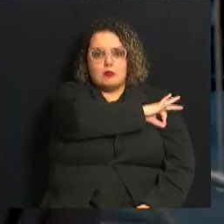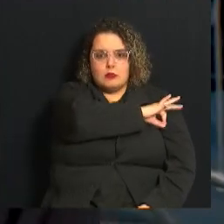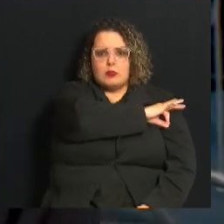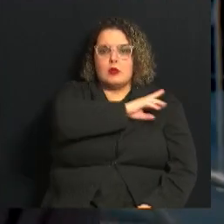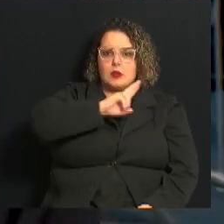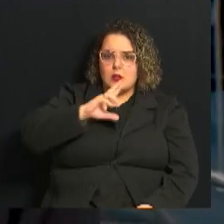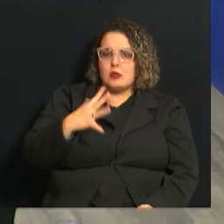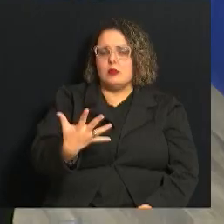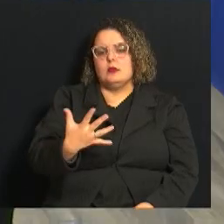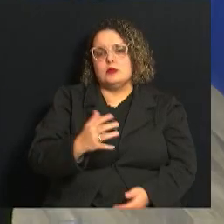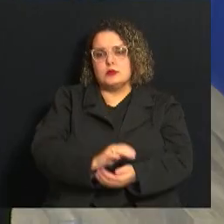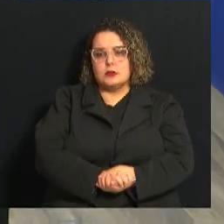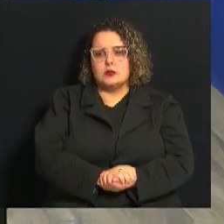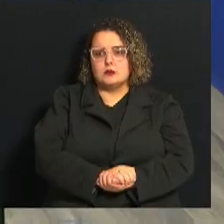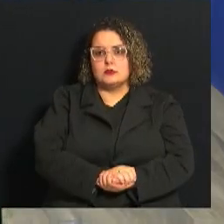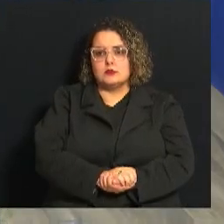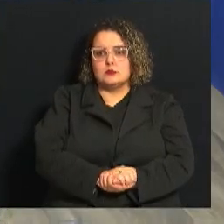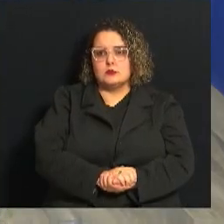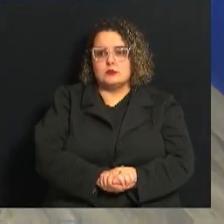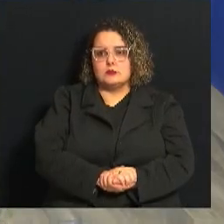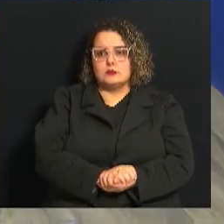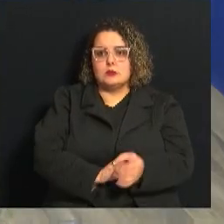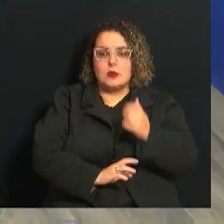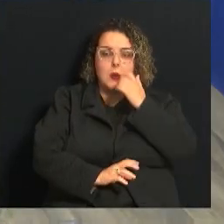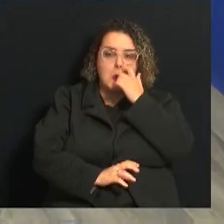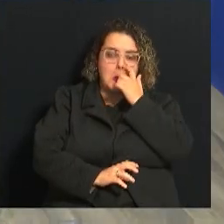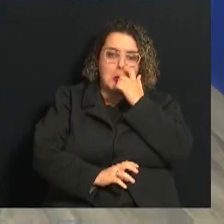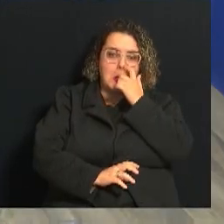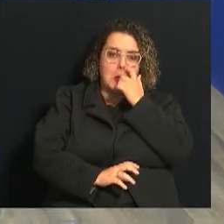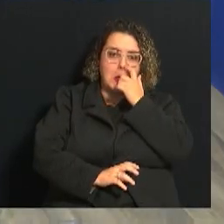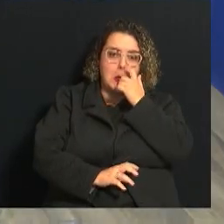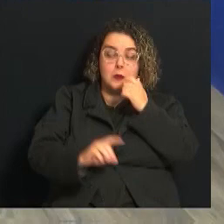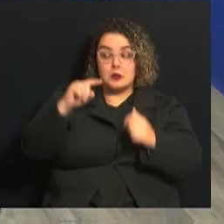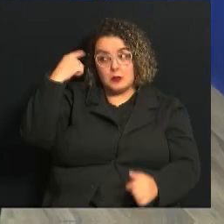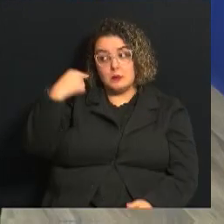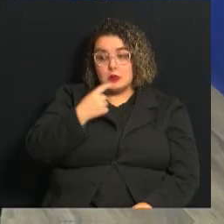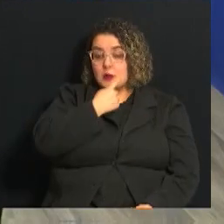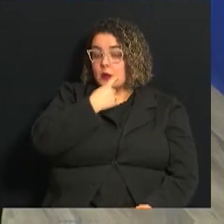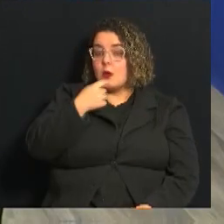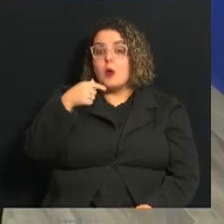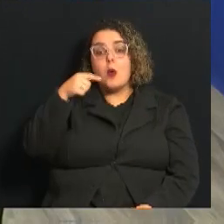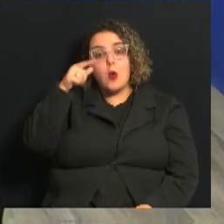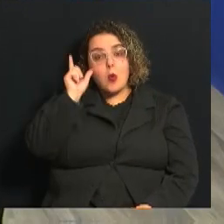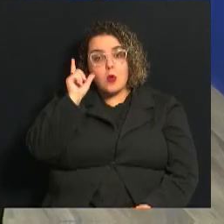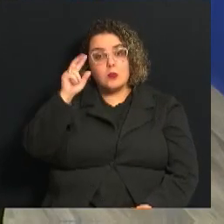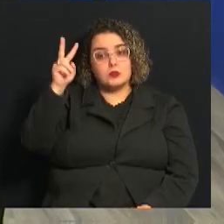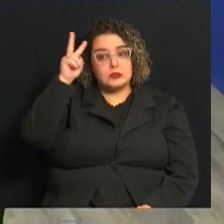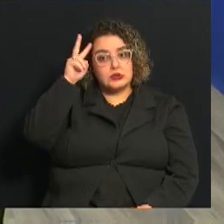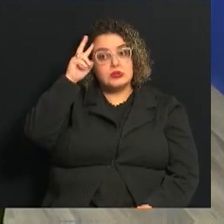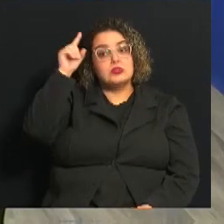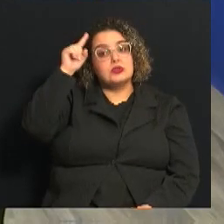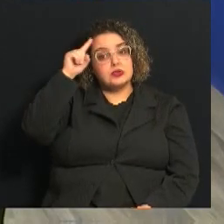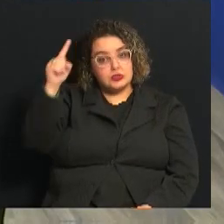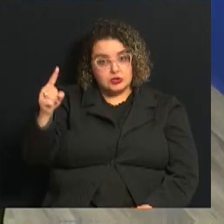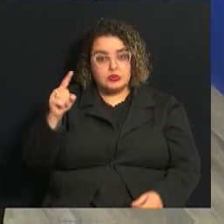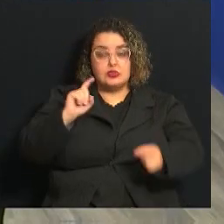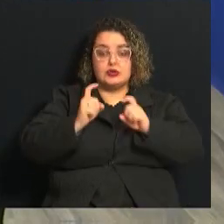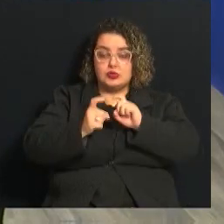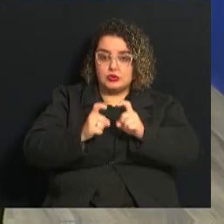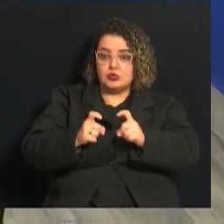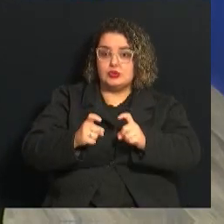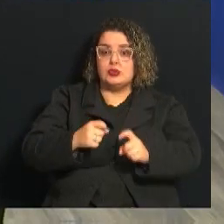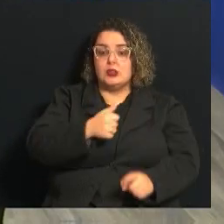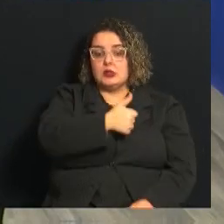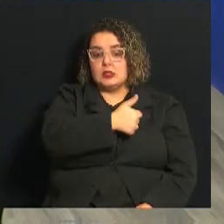solução deste problema Oi Helena Abreu ontem foi segunda-feira Dia de reunião ordinária a